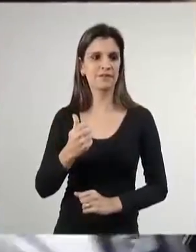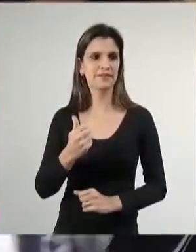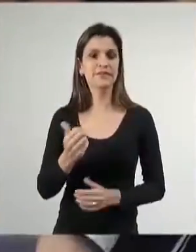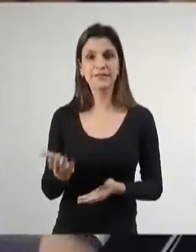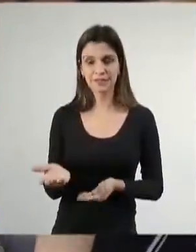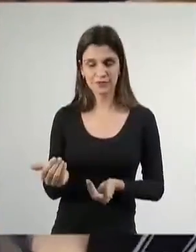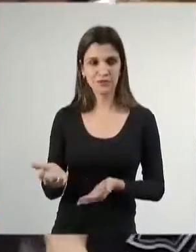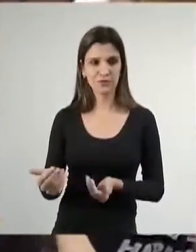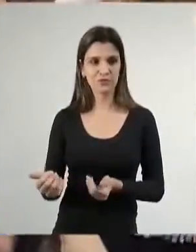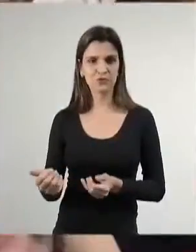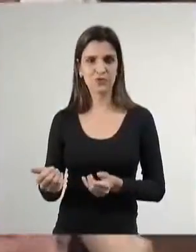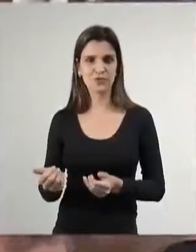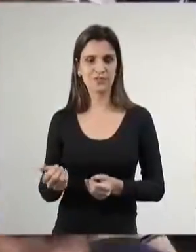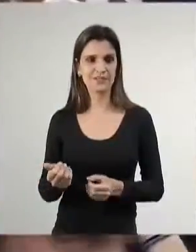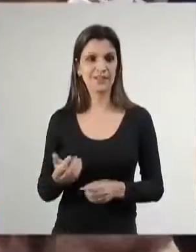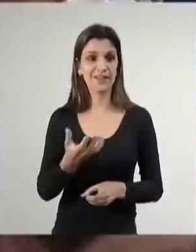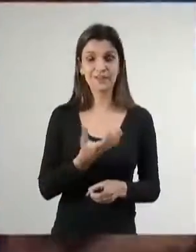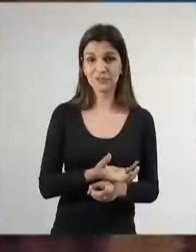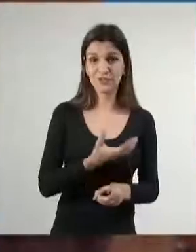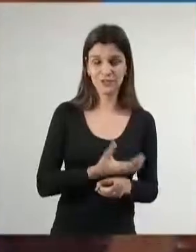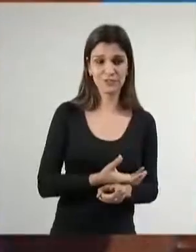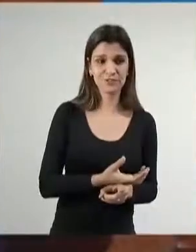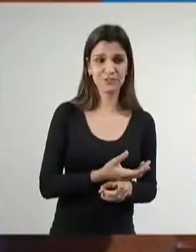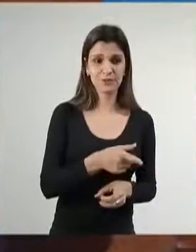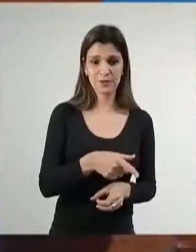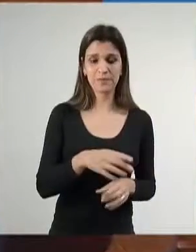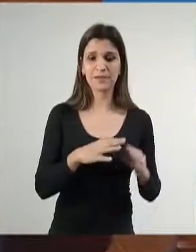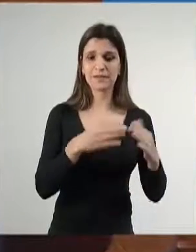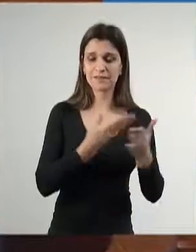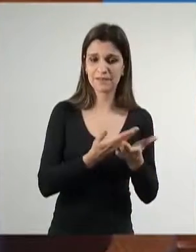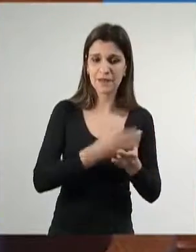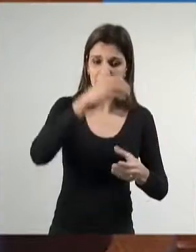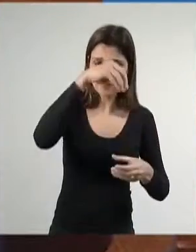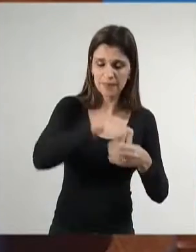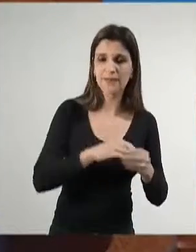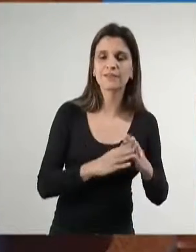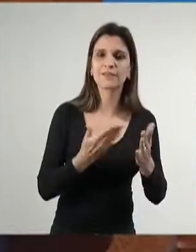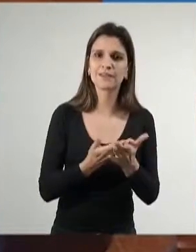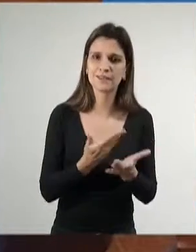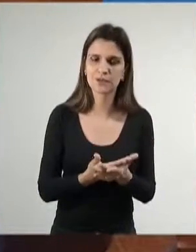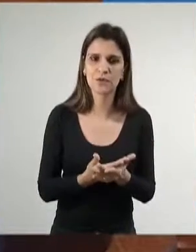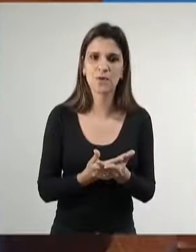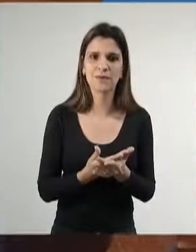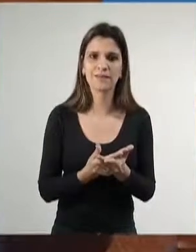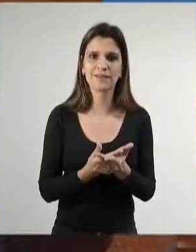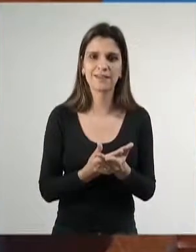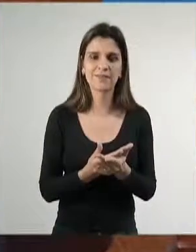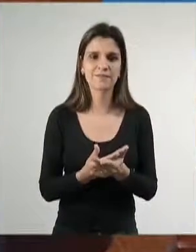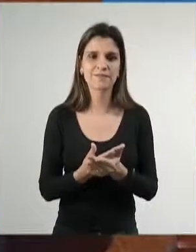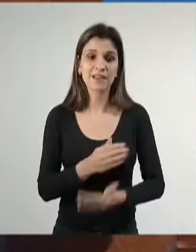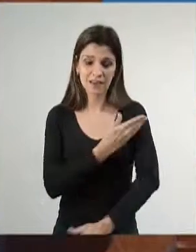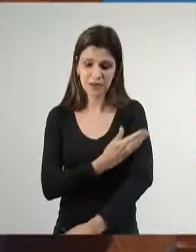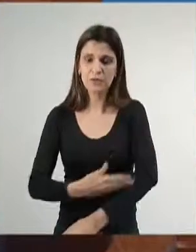currículo escolar o trânsito. Como se comportar no trânsito, a educação no trânsito.